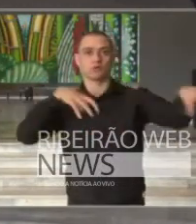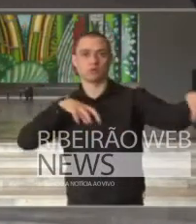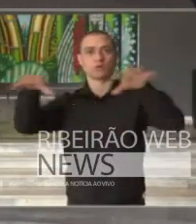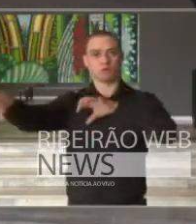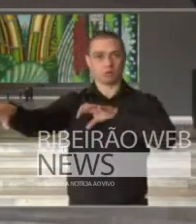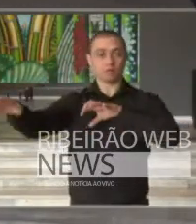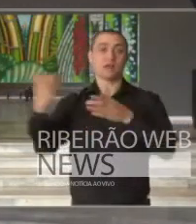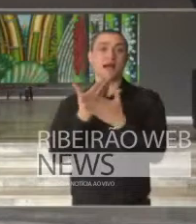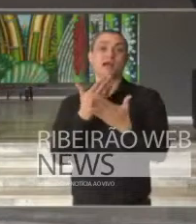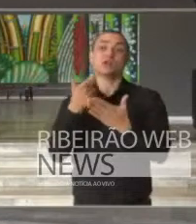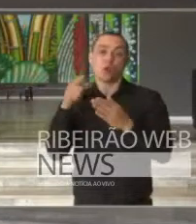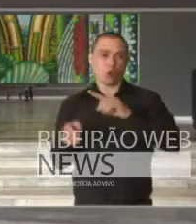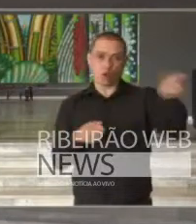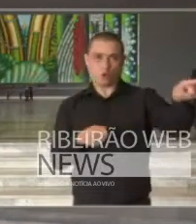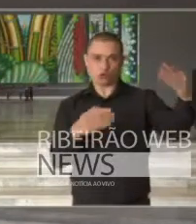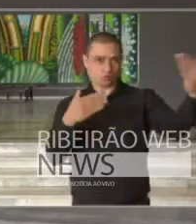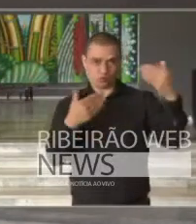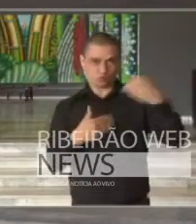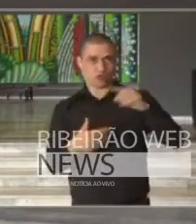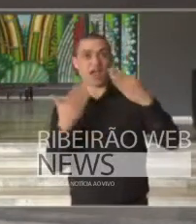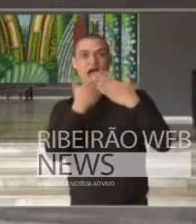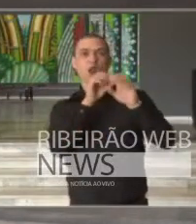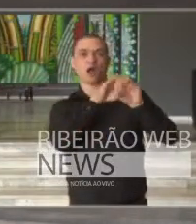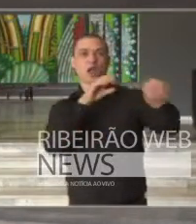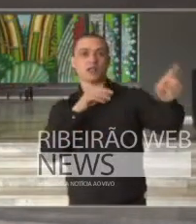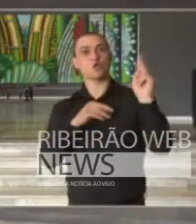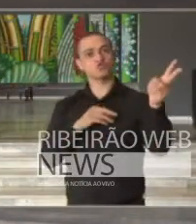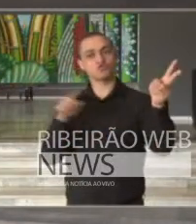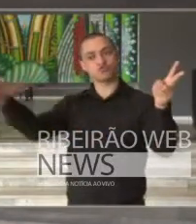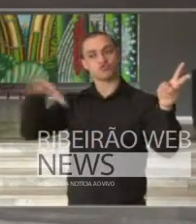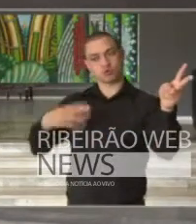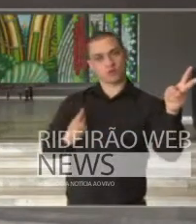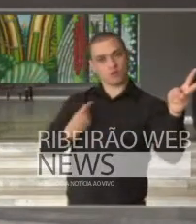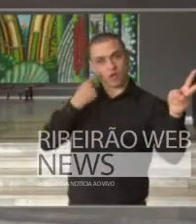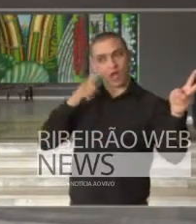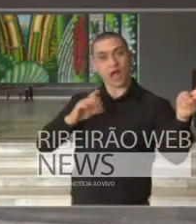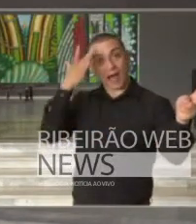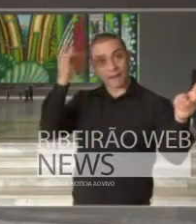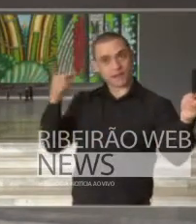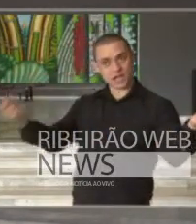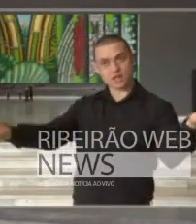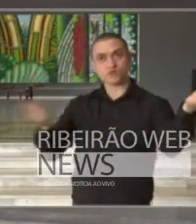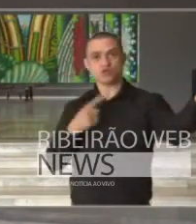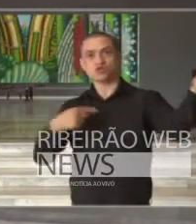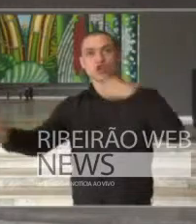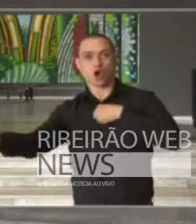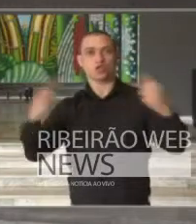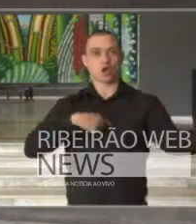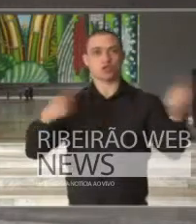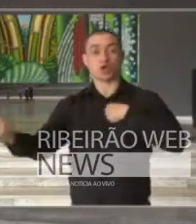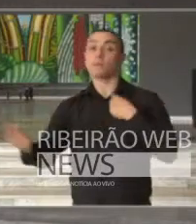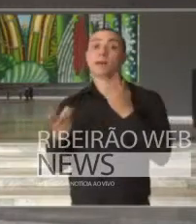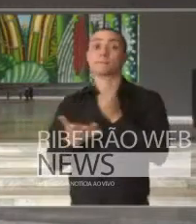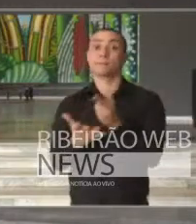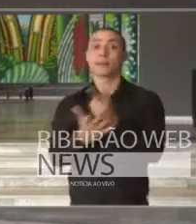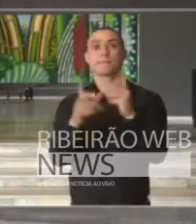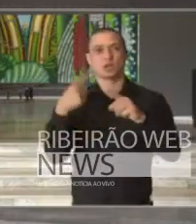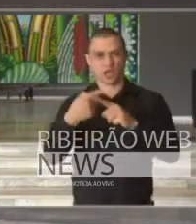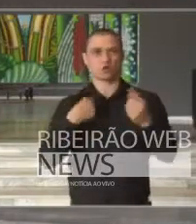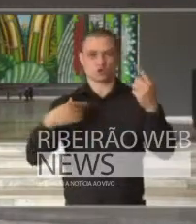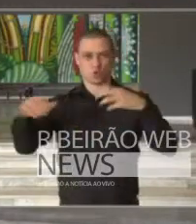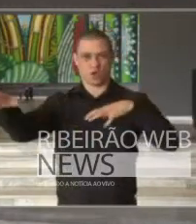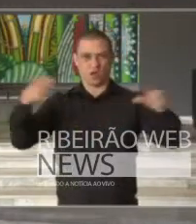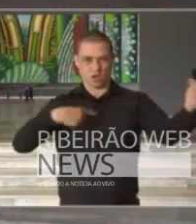que consigamos chegar num nível de liberação total, que certamente será mais para frente, porque a gente precisa manter tanto o rodízio, quanto